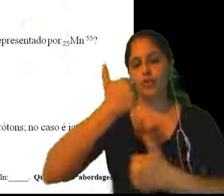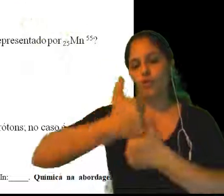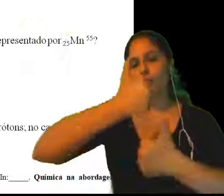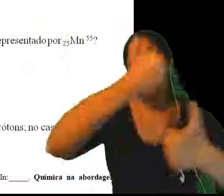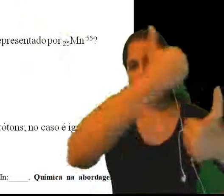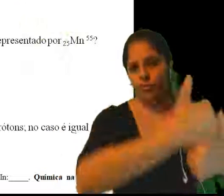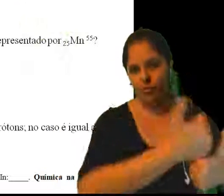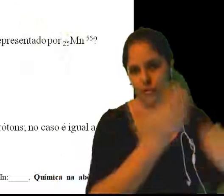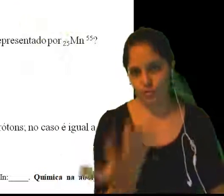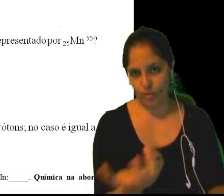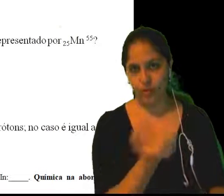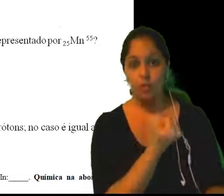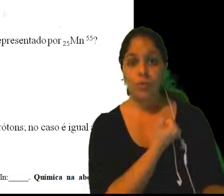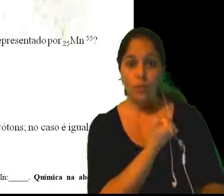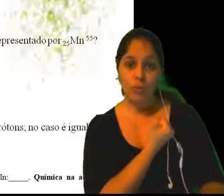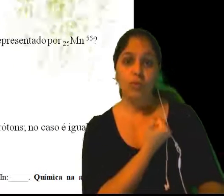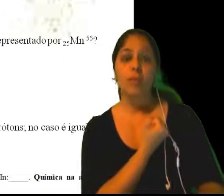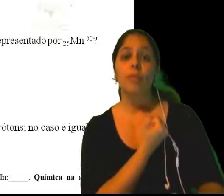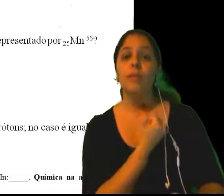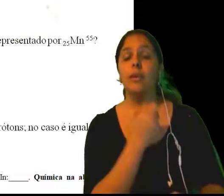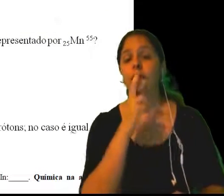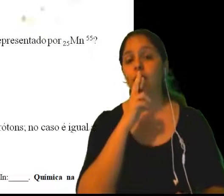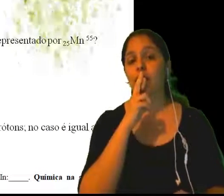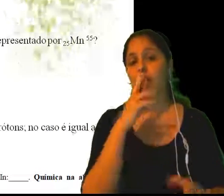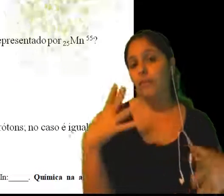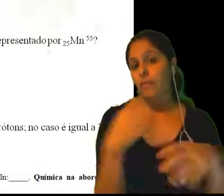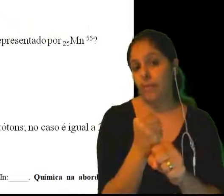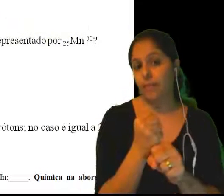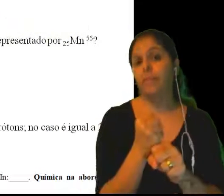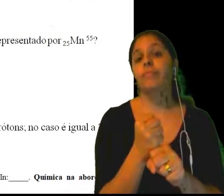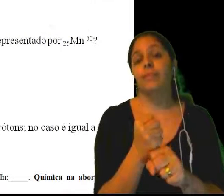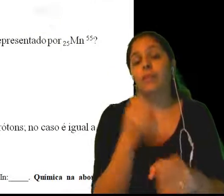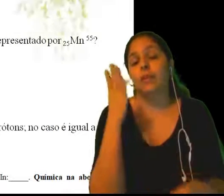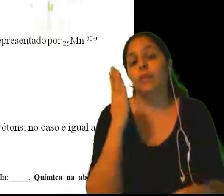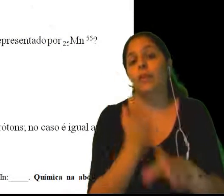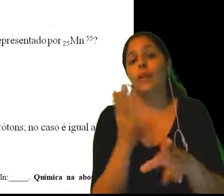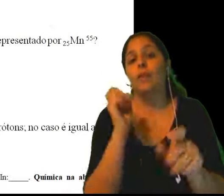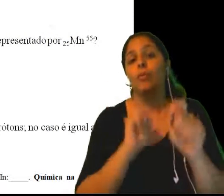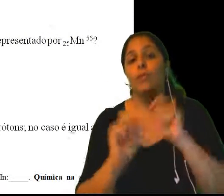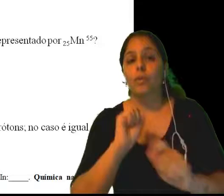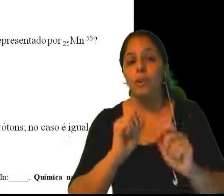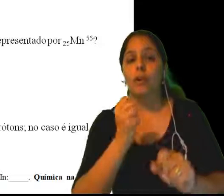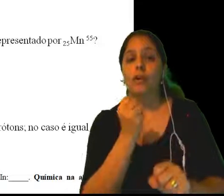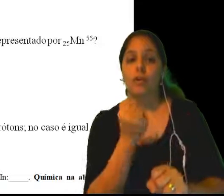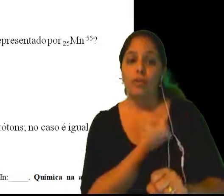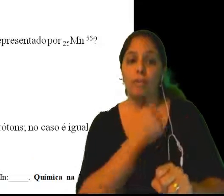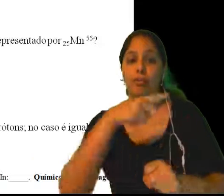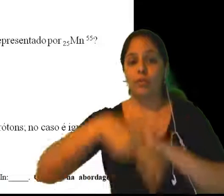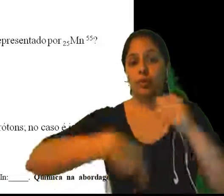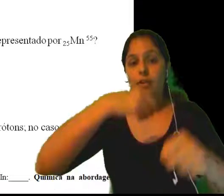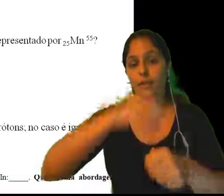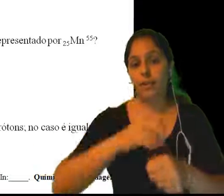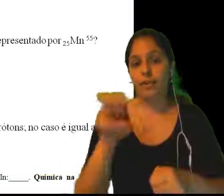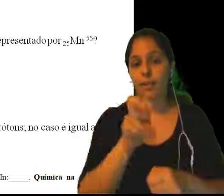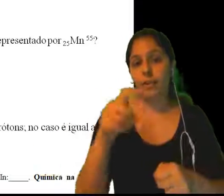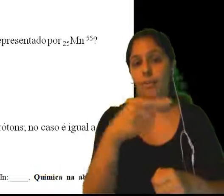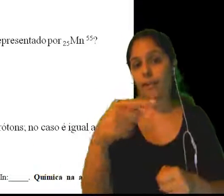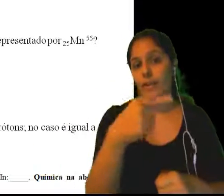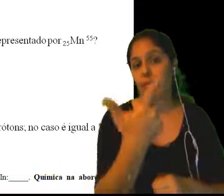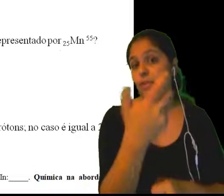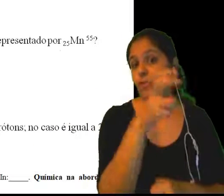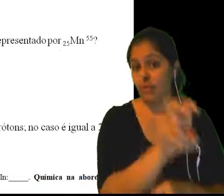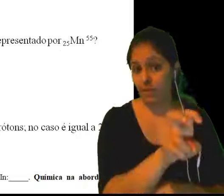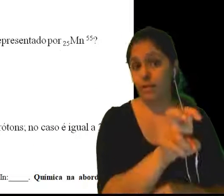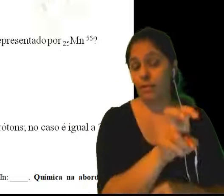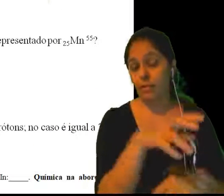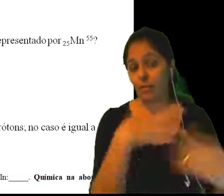nêutrons. Substituindo os valores e resolvendo, nós chegamos então que o número de nêutrons é igual a 55